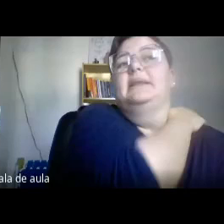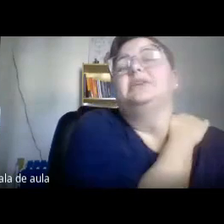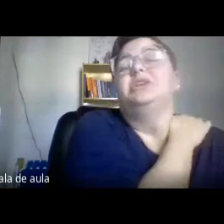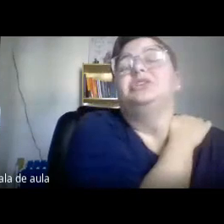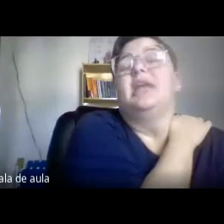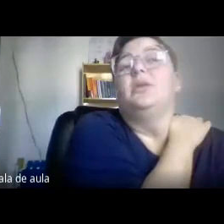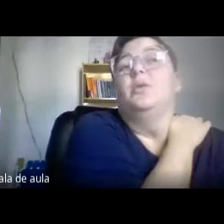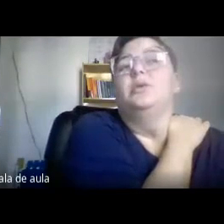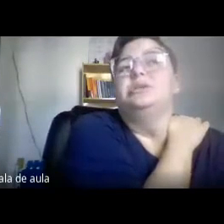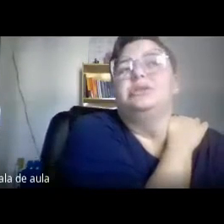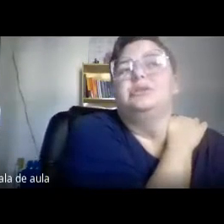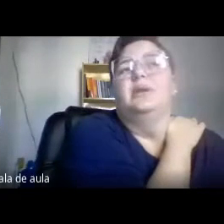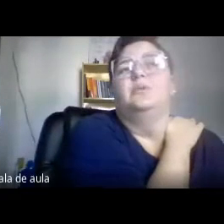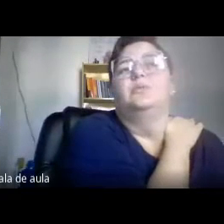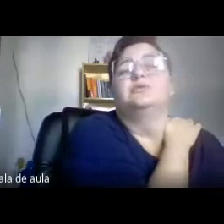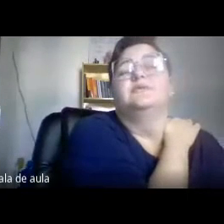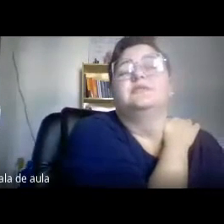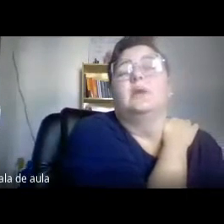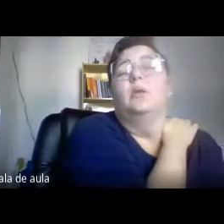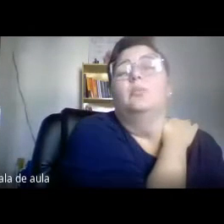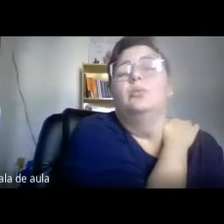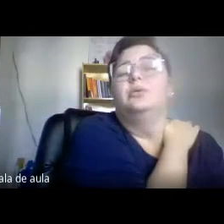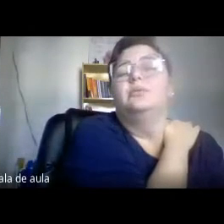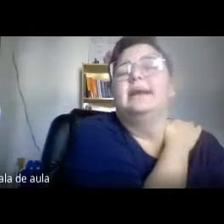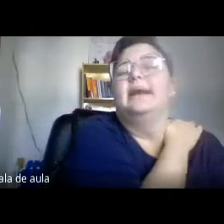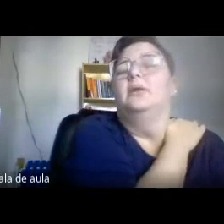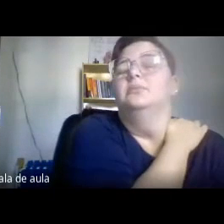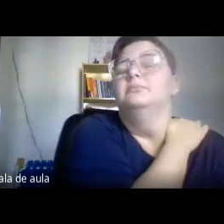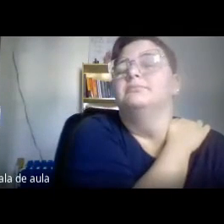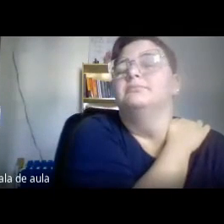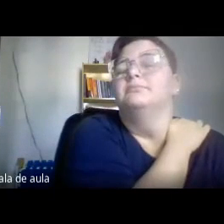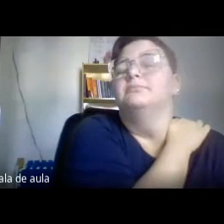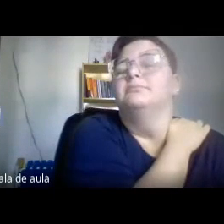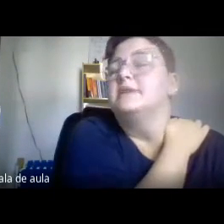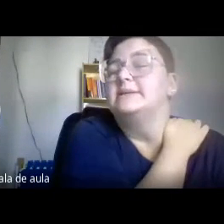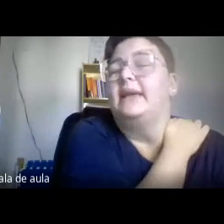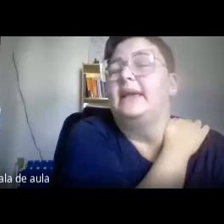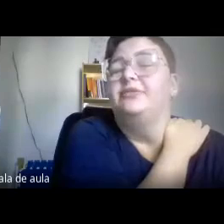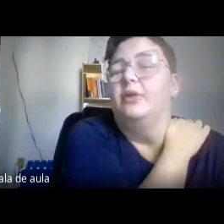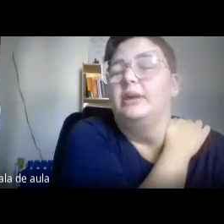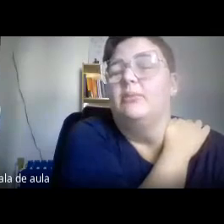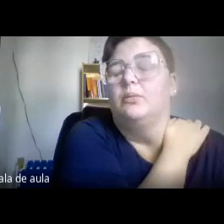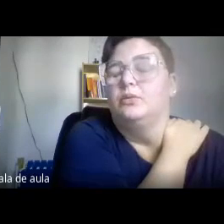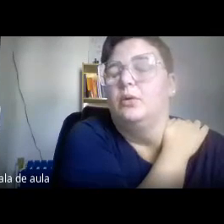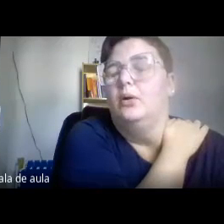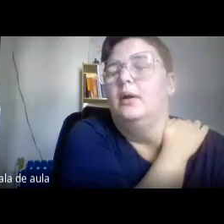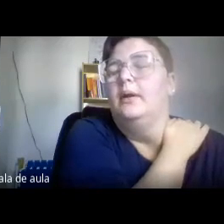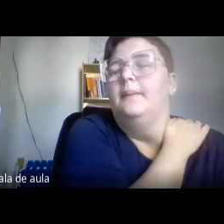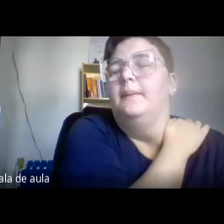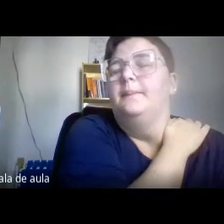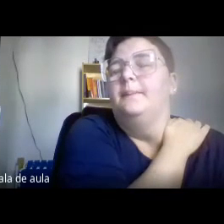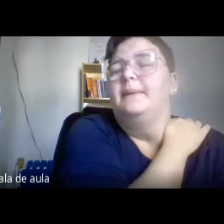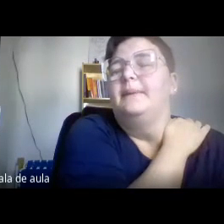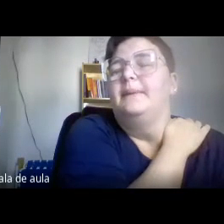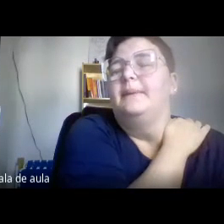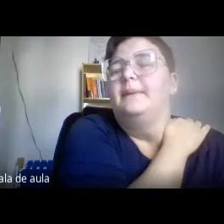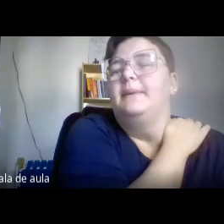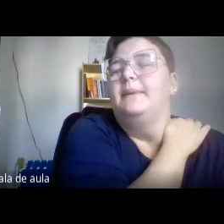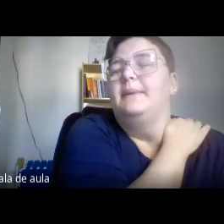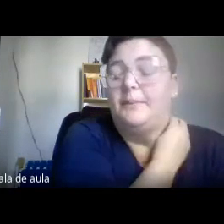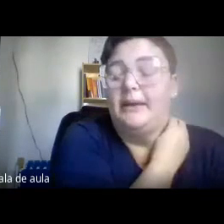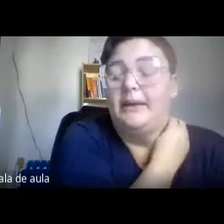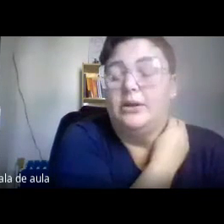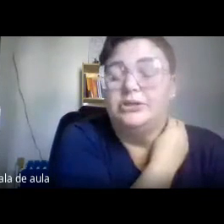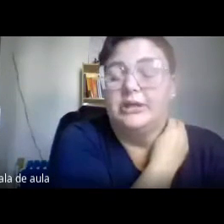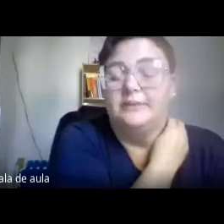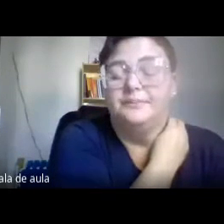Também a gente tem hoje um recurso visual muito legal. Eu não sei dizer quem foi que montou, mas eu sei que tem a